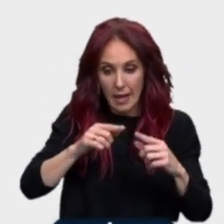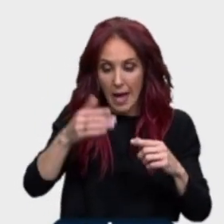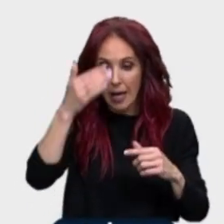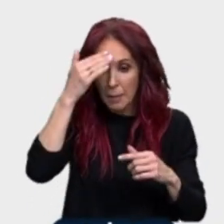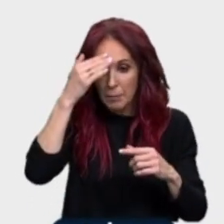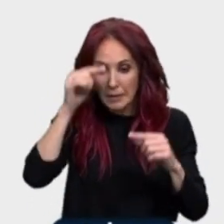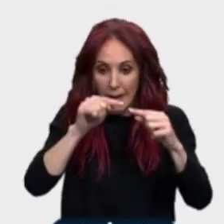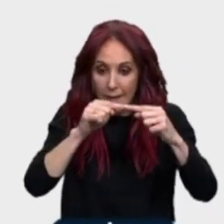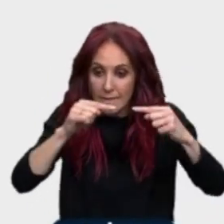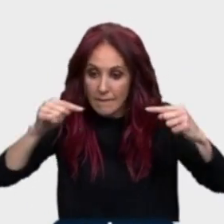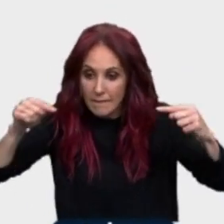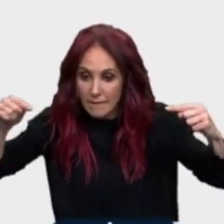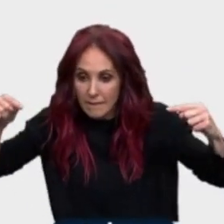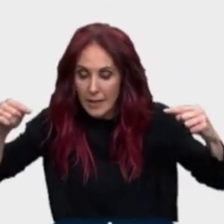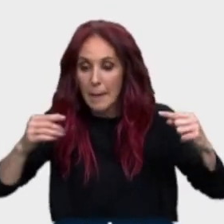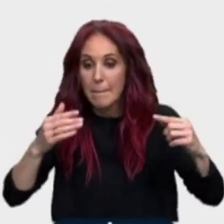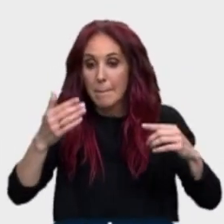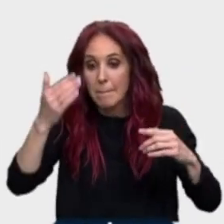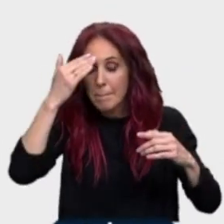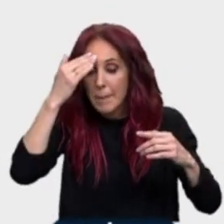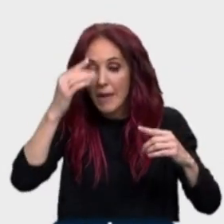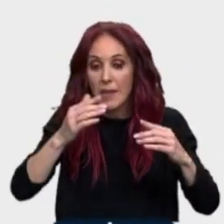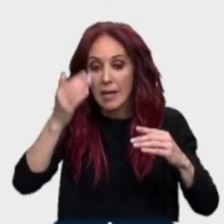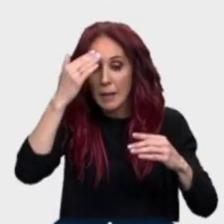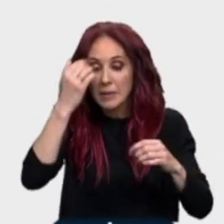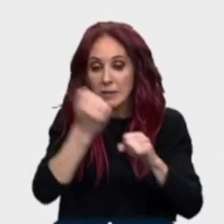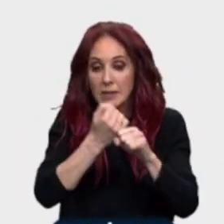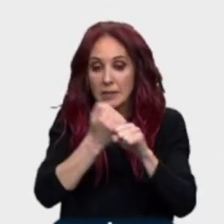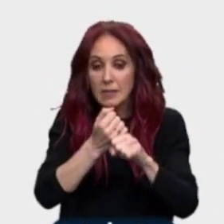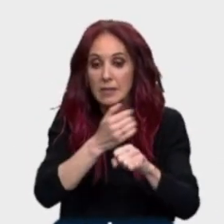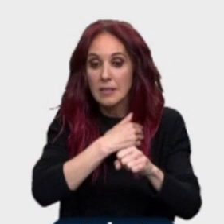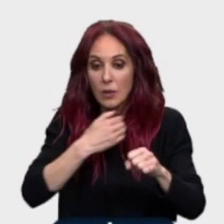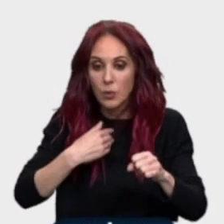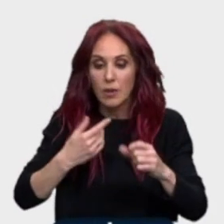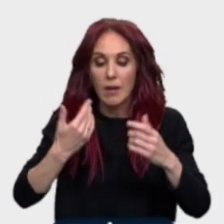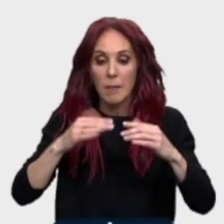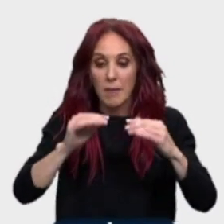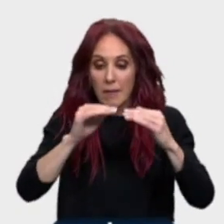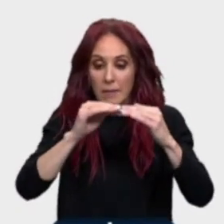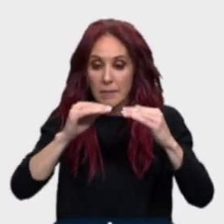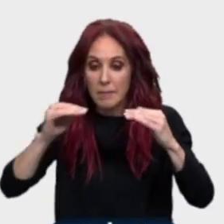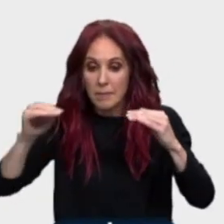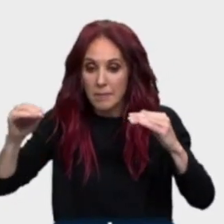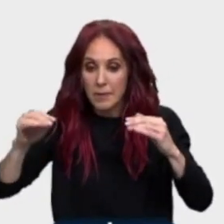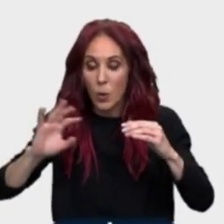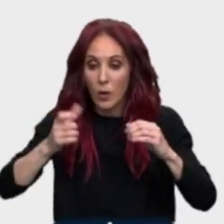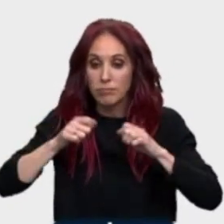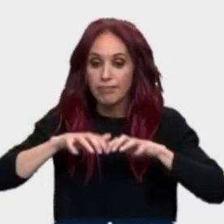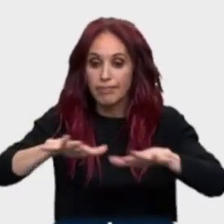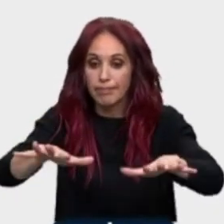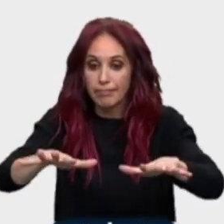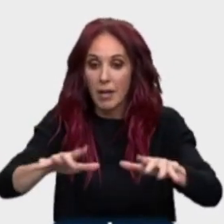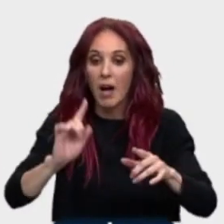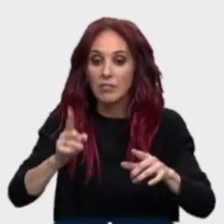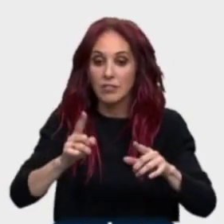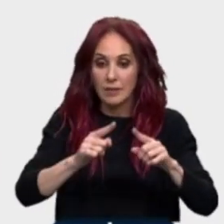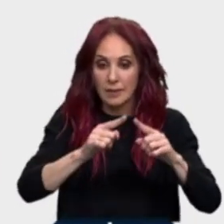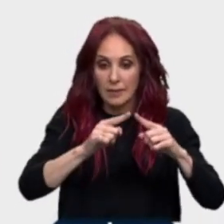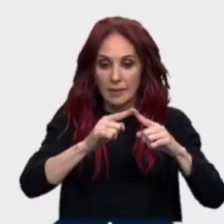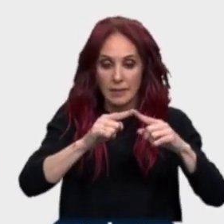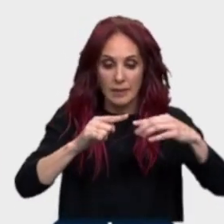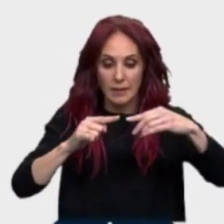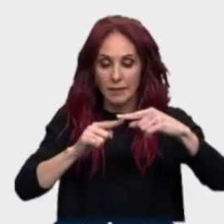capacidade do sistema de saúde, ela não fica estável durante uma epidemia. Pelo contrário, como nós sabemos, ela faz aqui